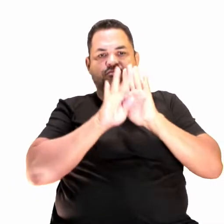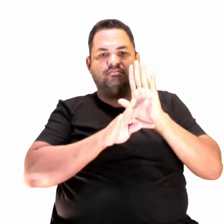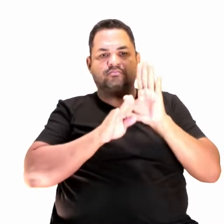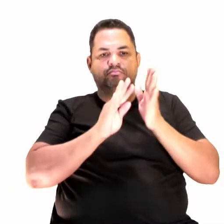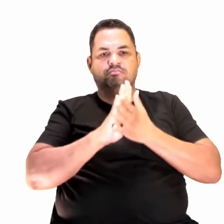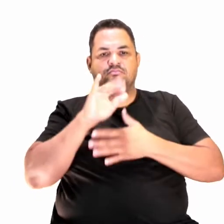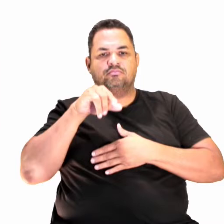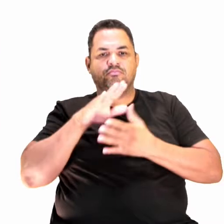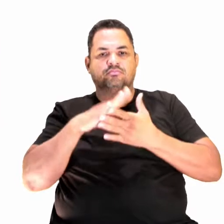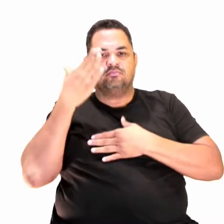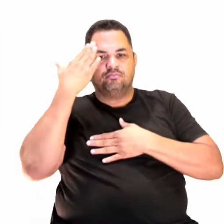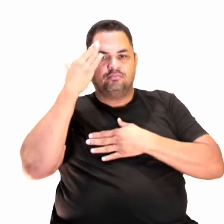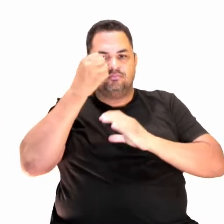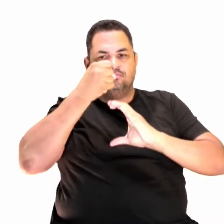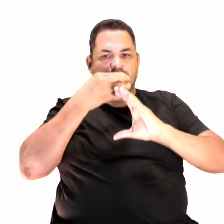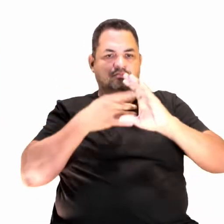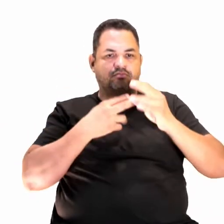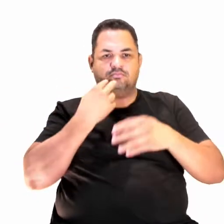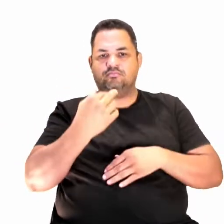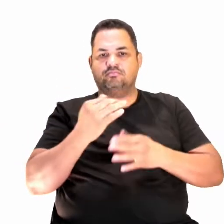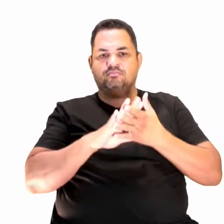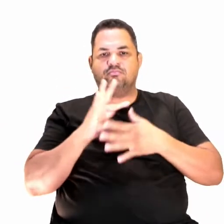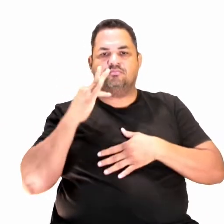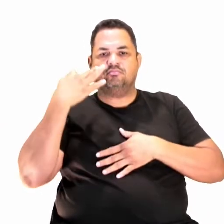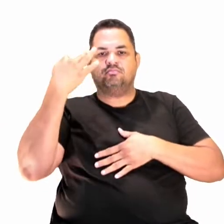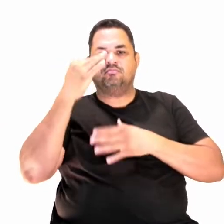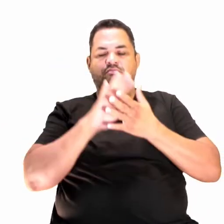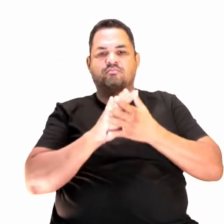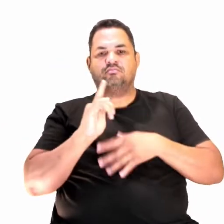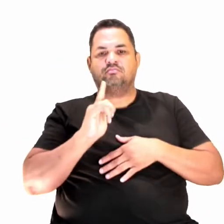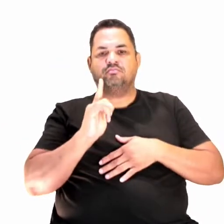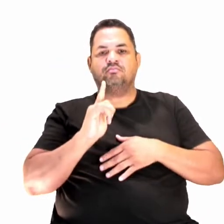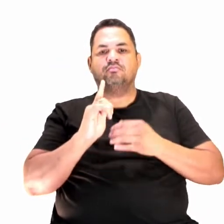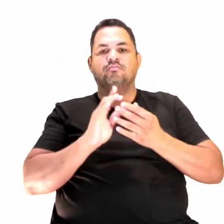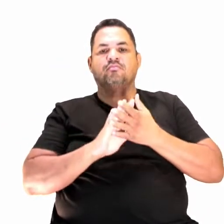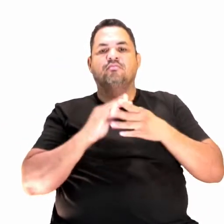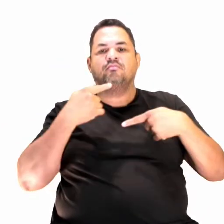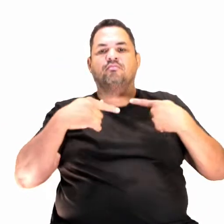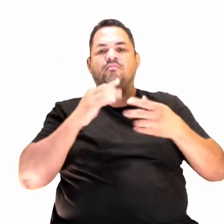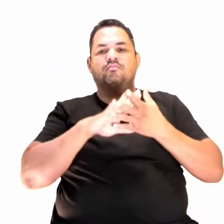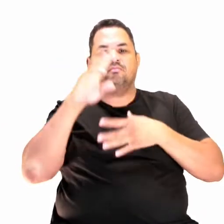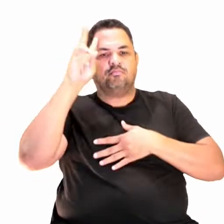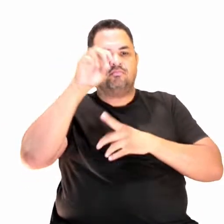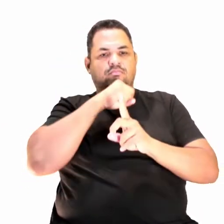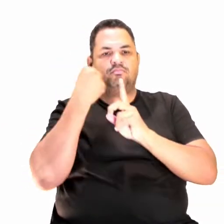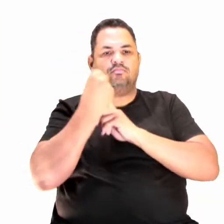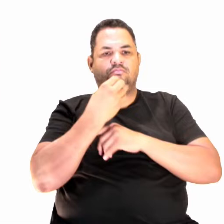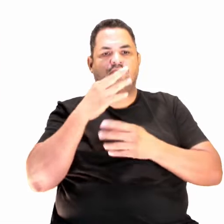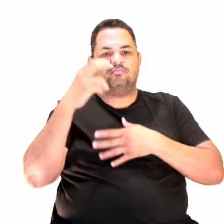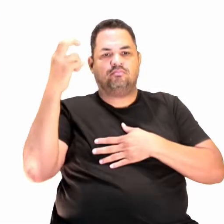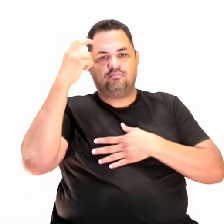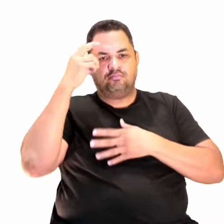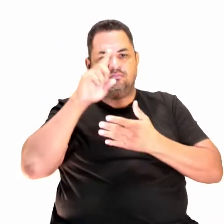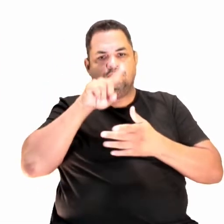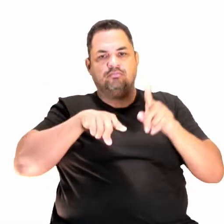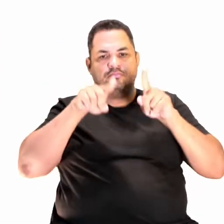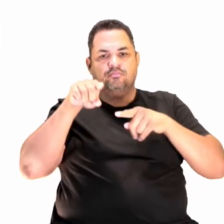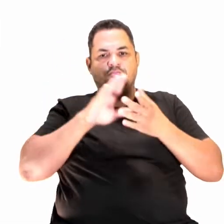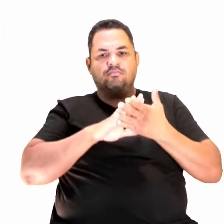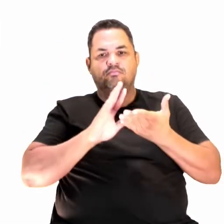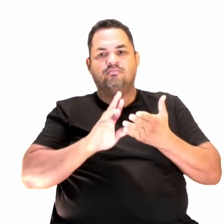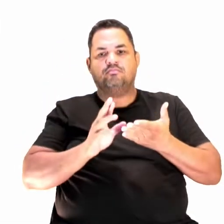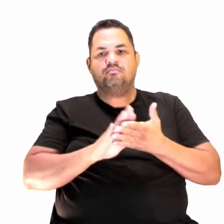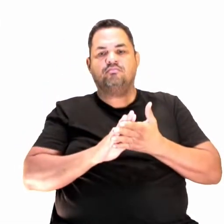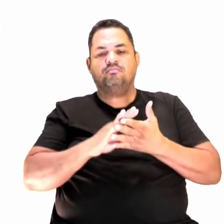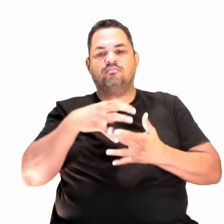modo a compreender e caracterizar as línguas como fenômeno geopolítico, histórico, social, cultural, variável, heterogêneo e sensível aos